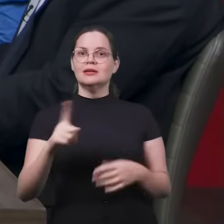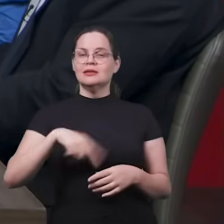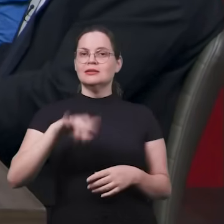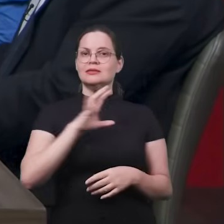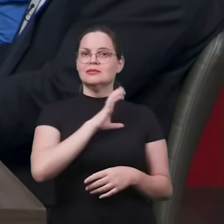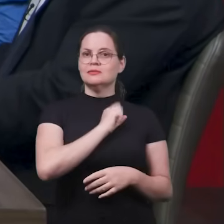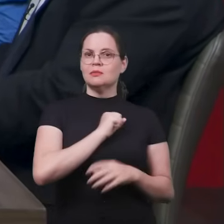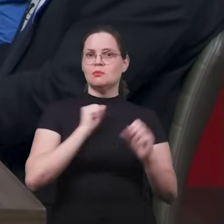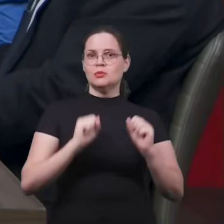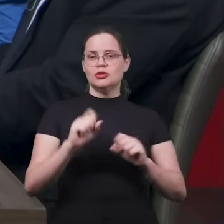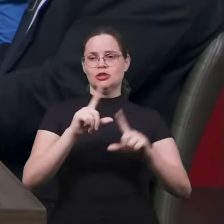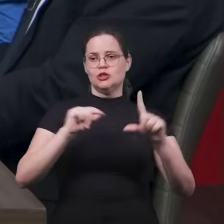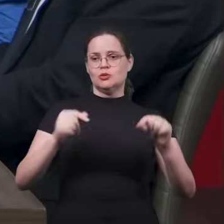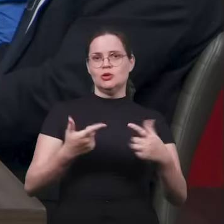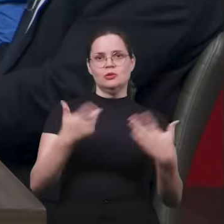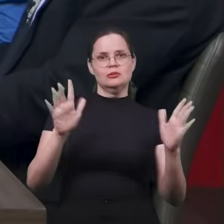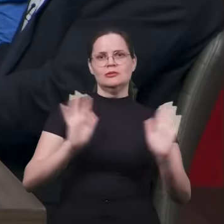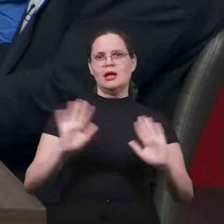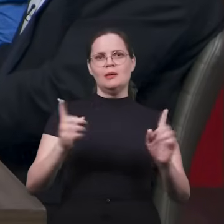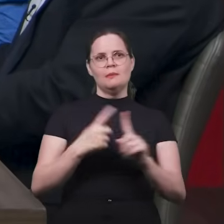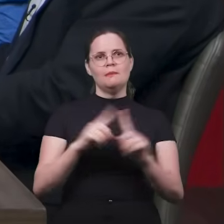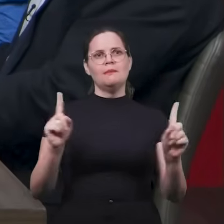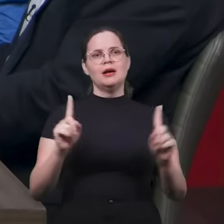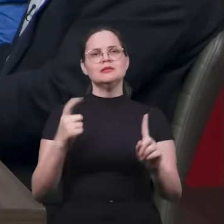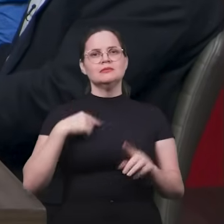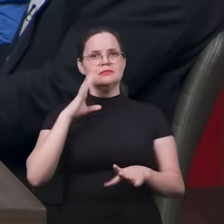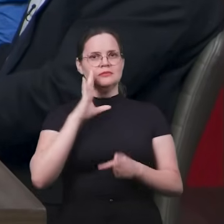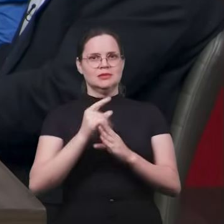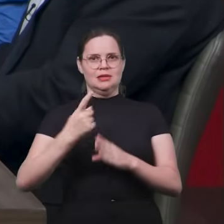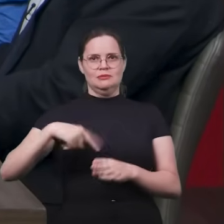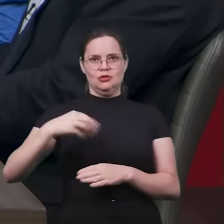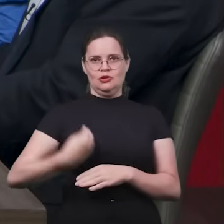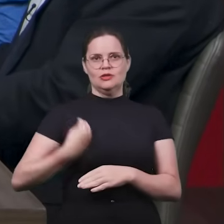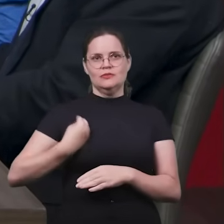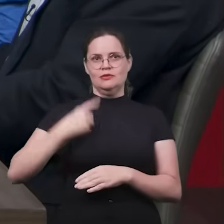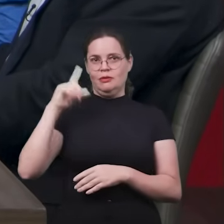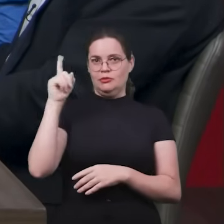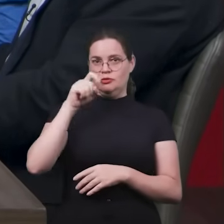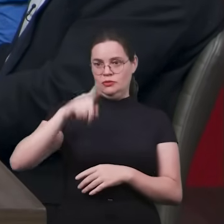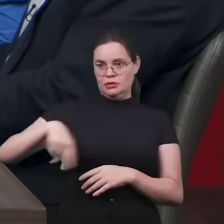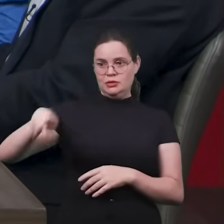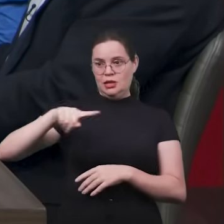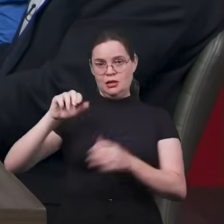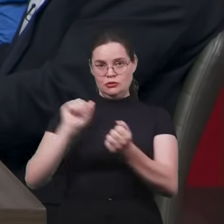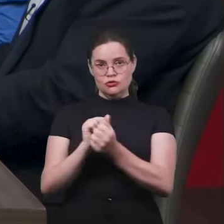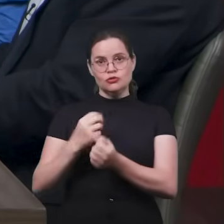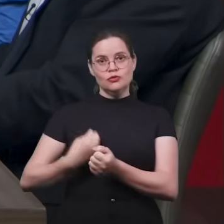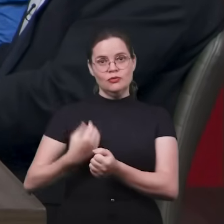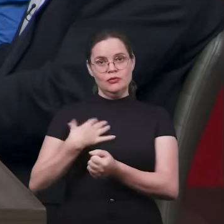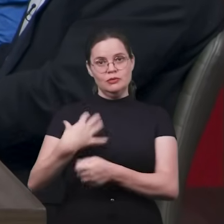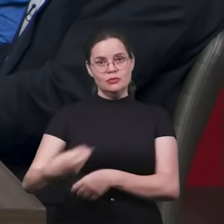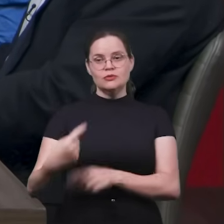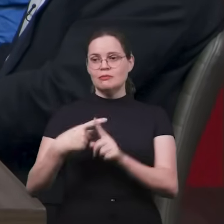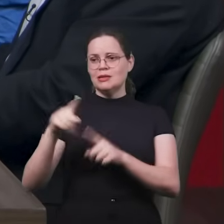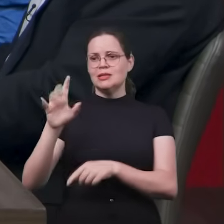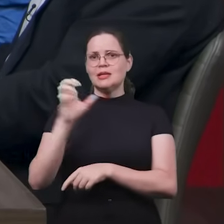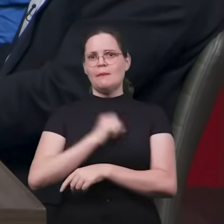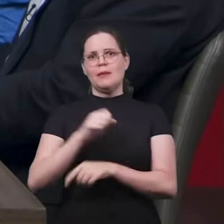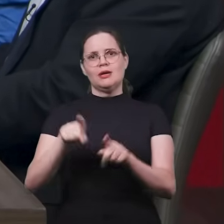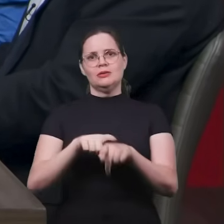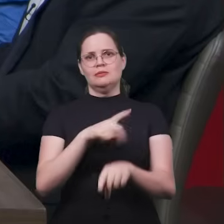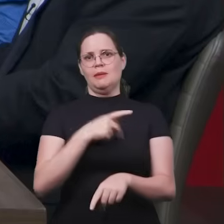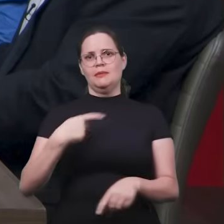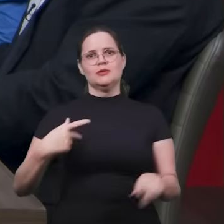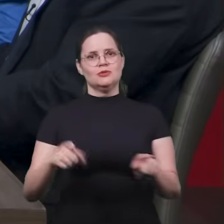ter escolhido outra coisa e não querer o ministério, porque Eles sabem o que nós passamos na prova. Eles passaram juntos. Mas eles amaram o ministério